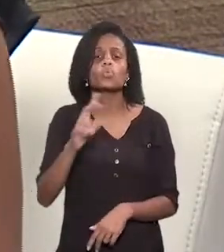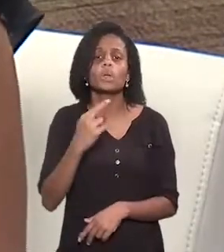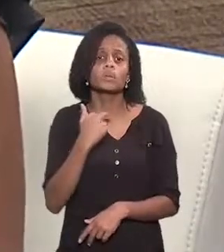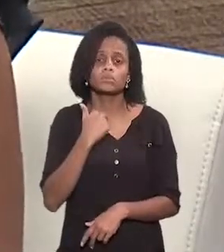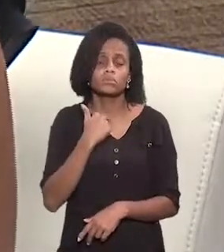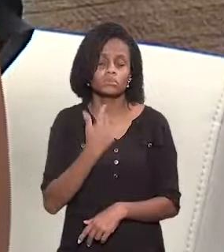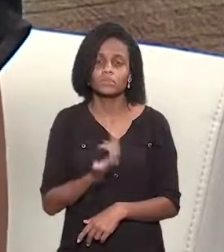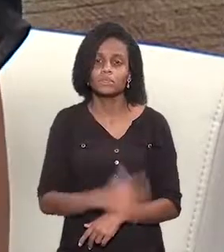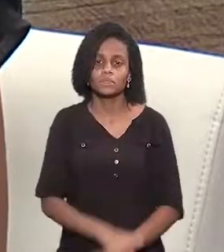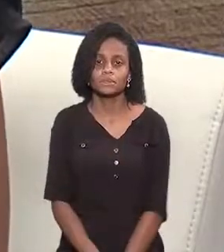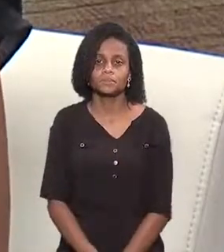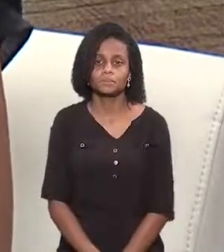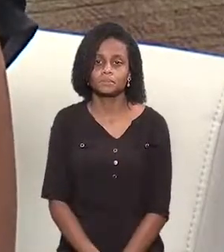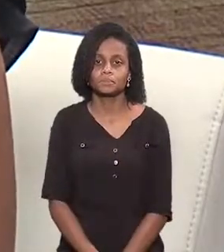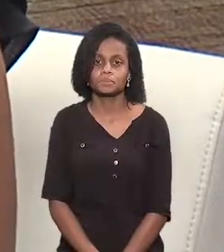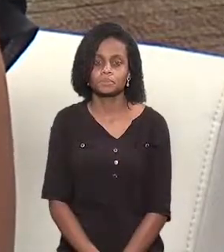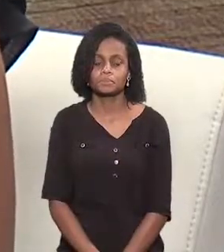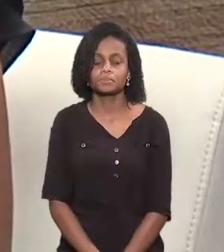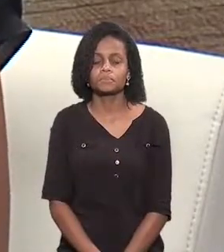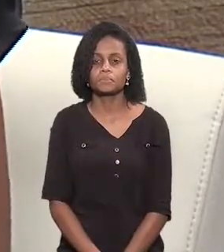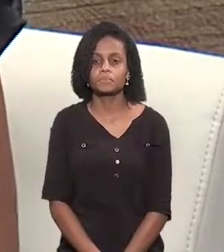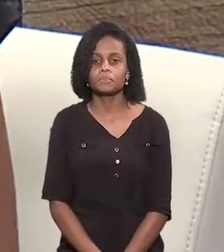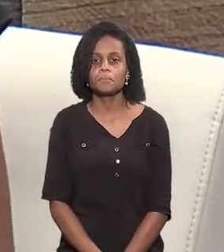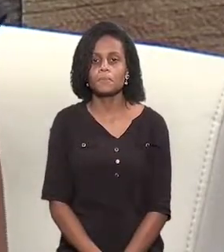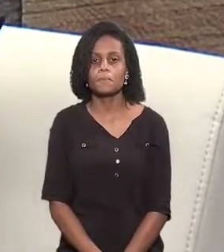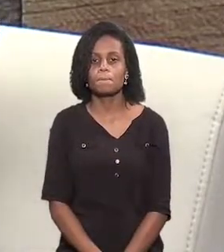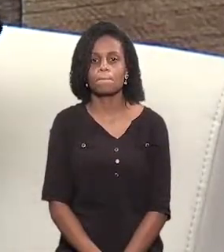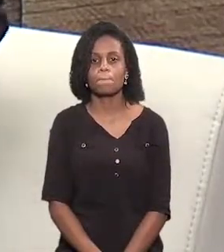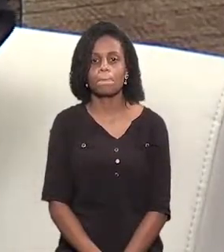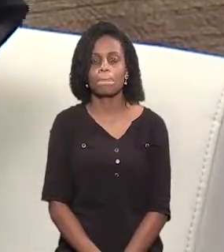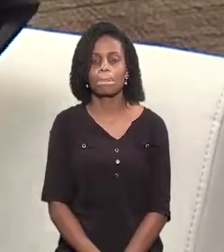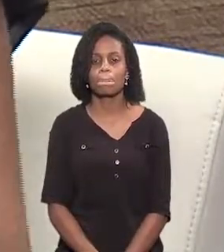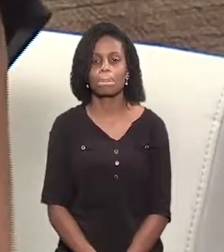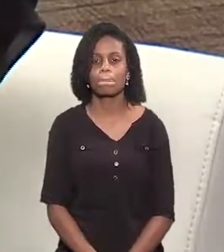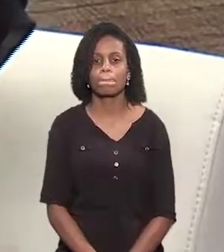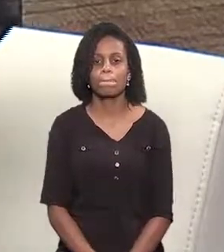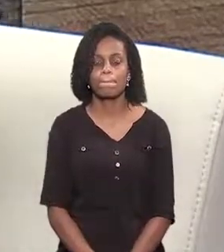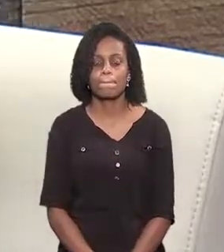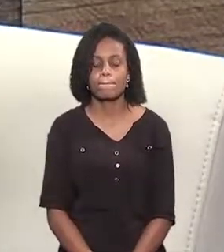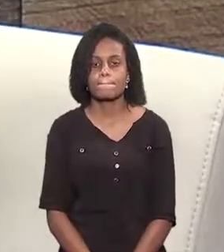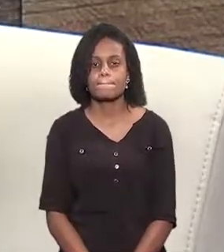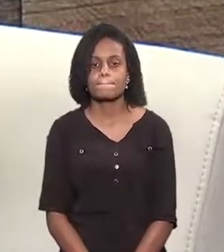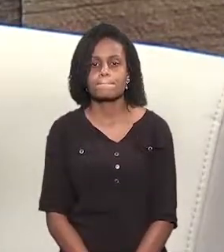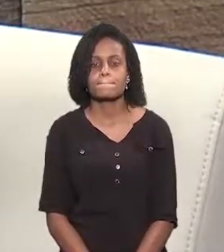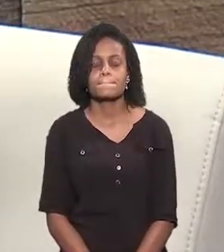consegue utilizar. Manter. A favor da população, né? E, Renê,